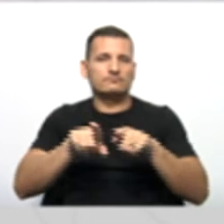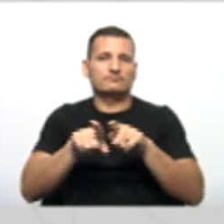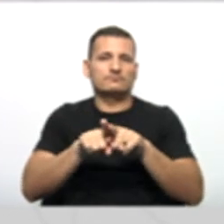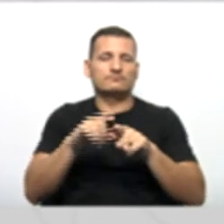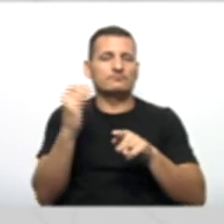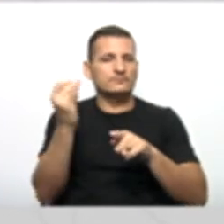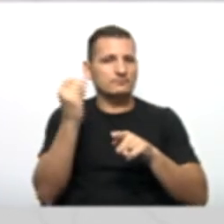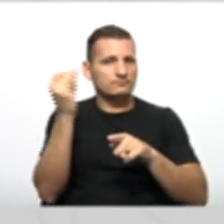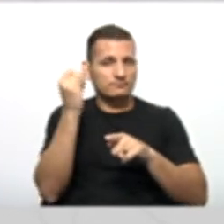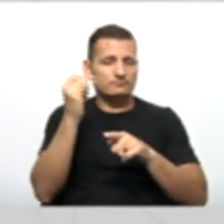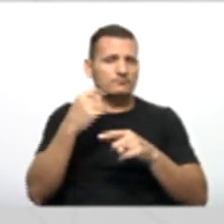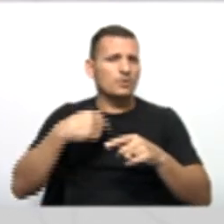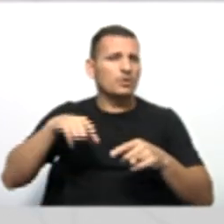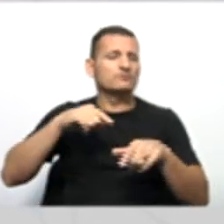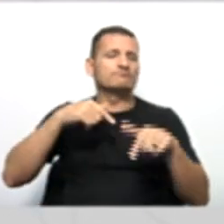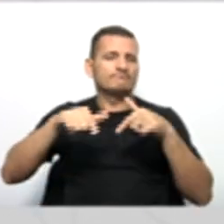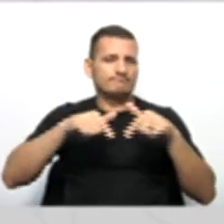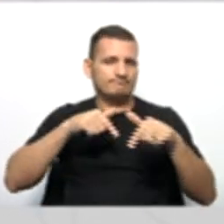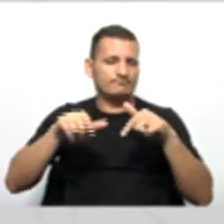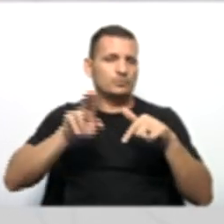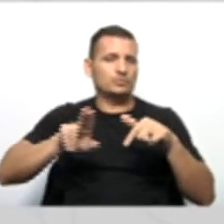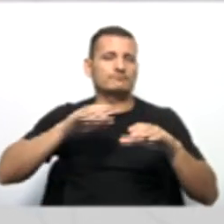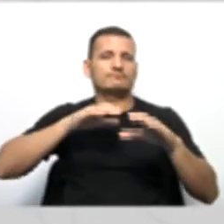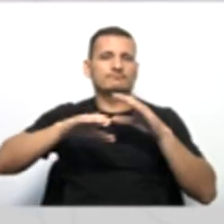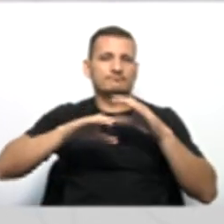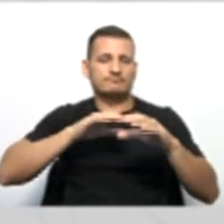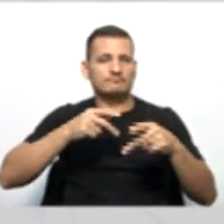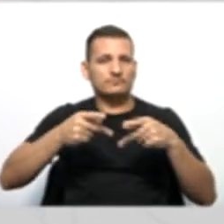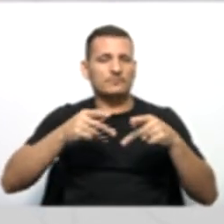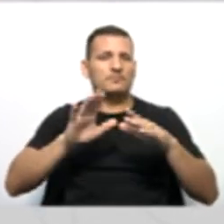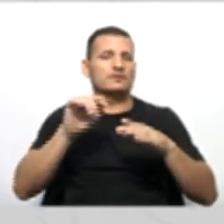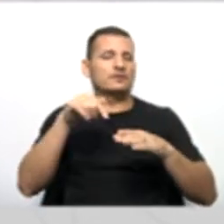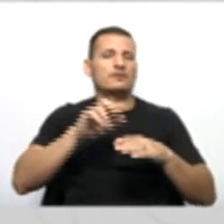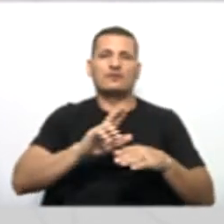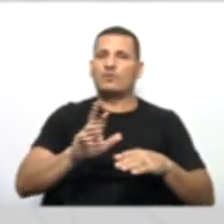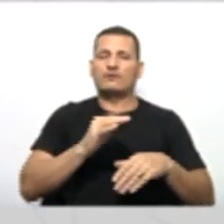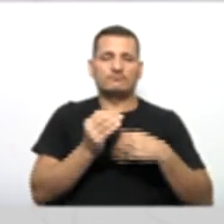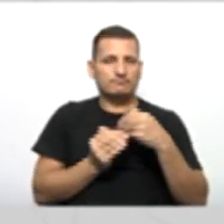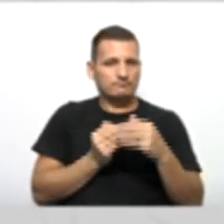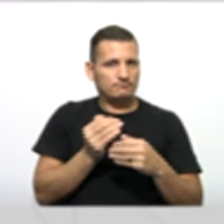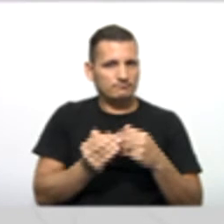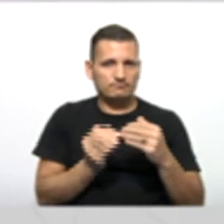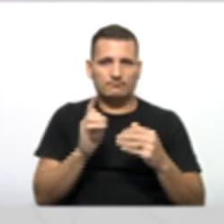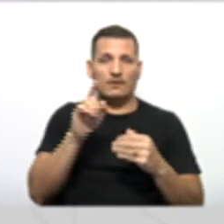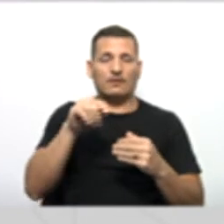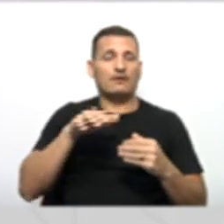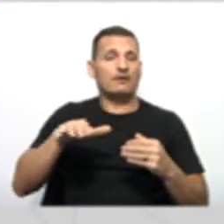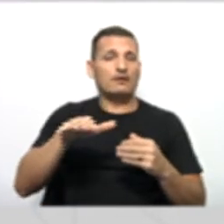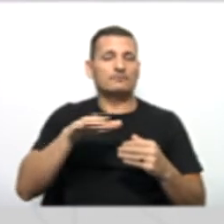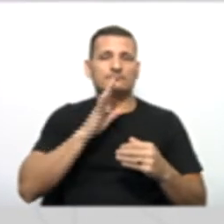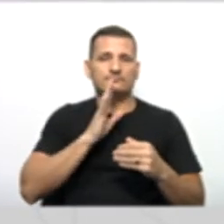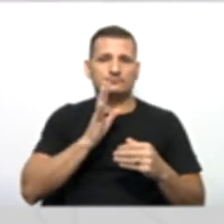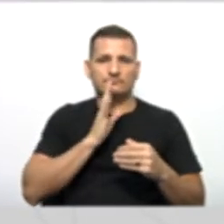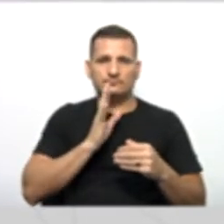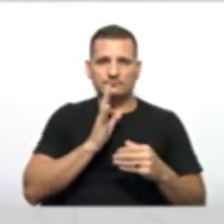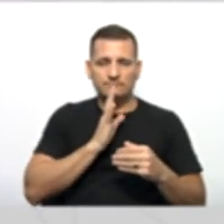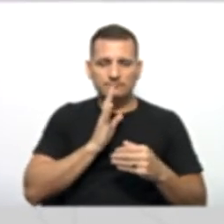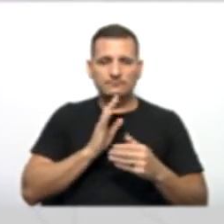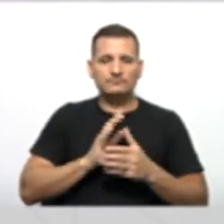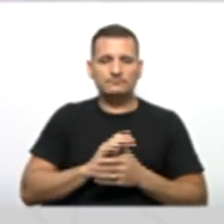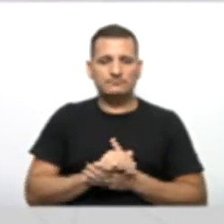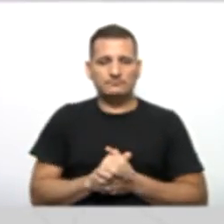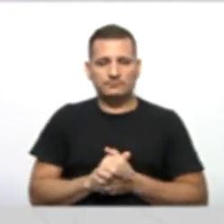gente trabalha muito com comunicação dentro de projetos. Só que ele não é um macroprocesso, ele é o quê? Uma área de conhecimento,